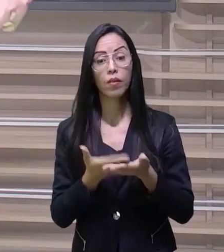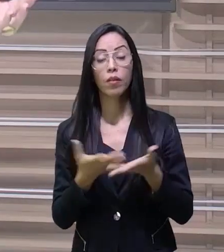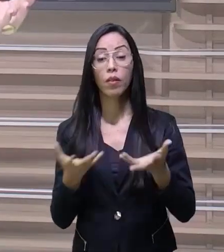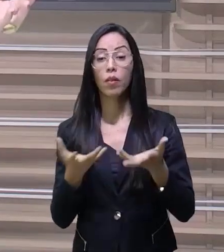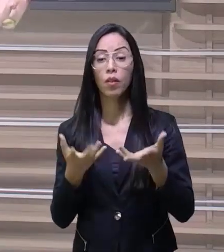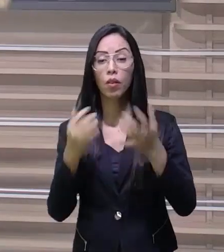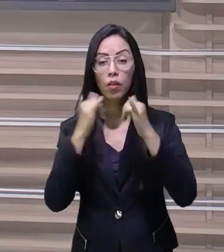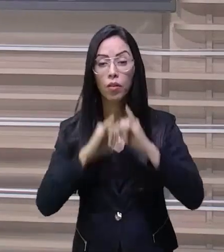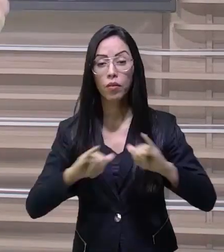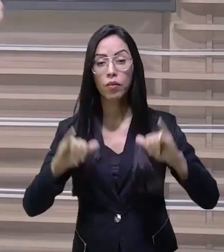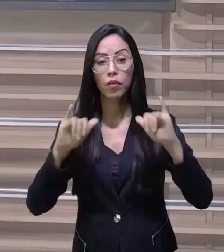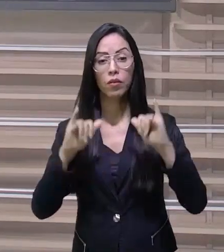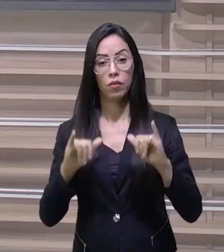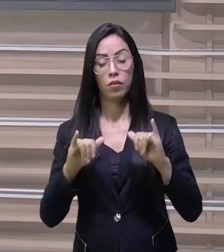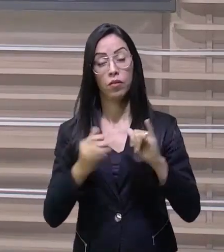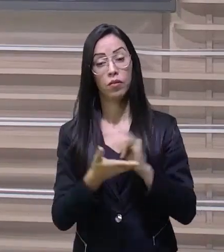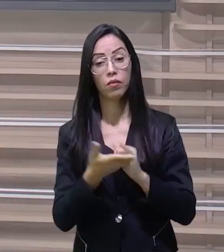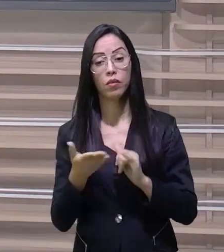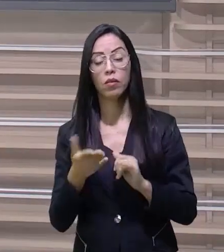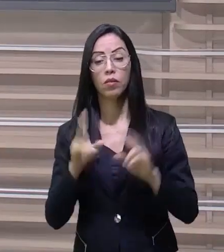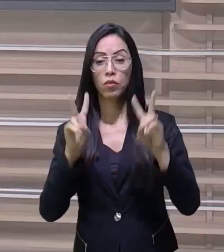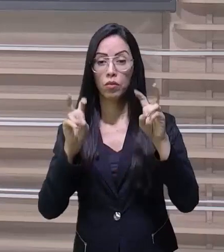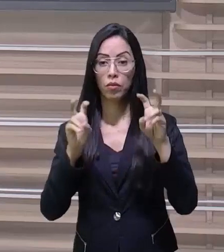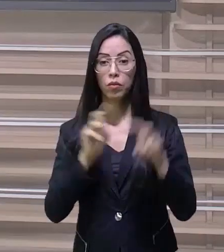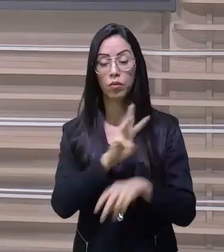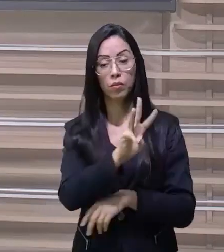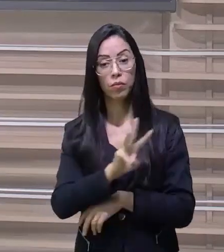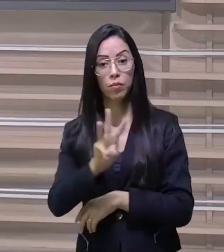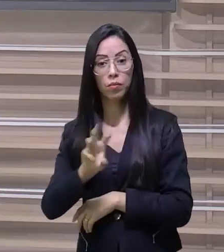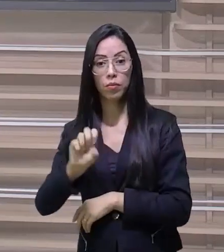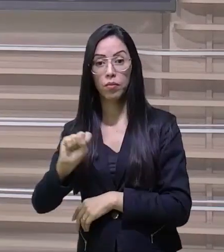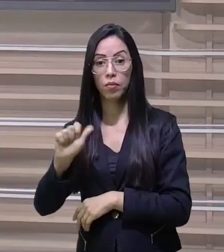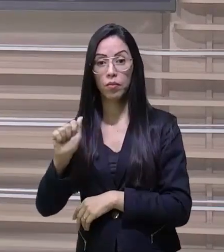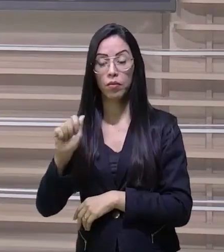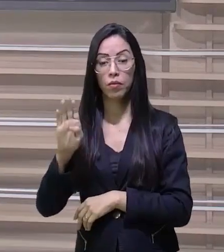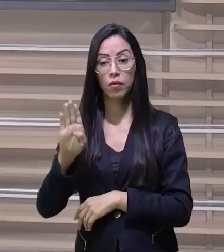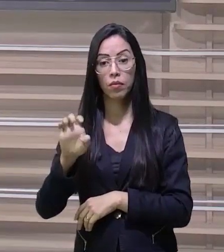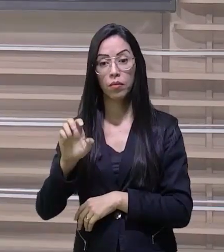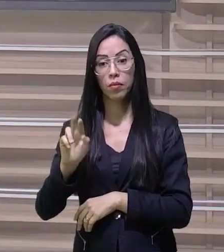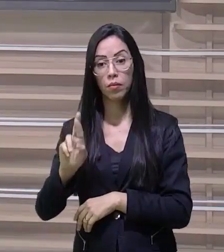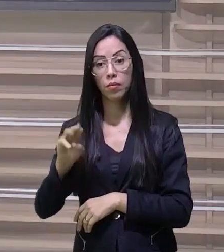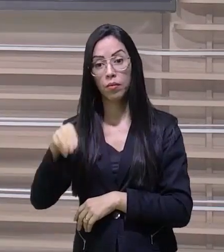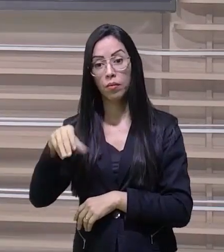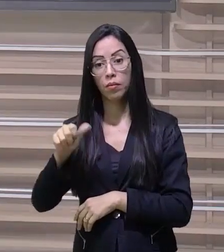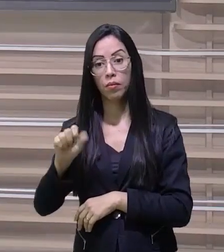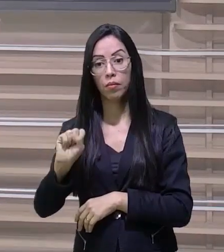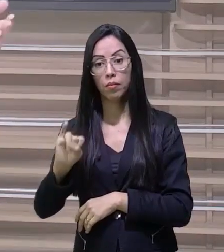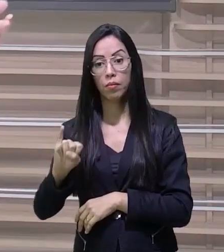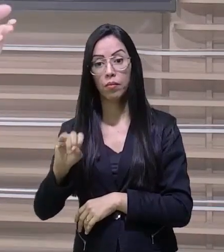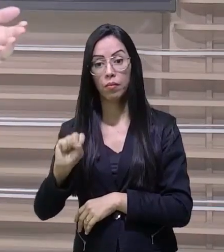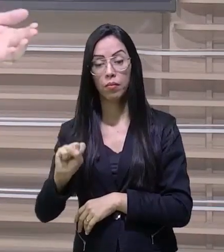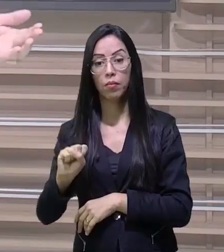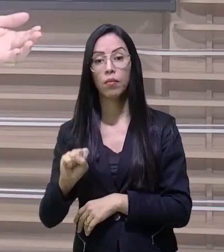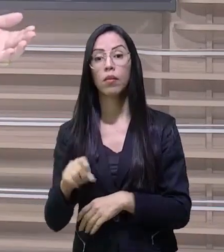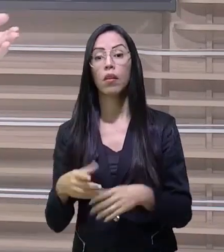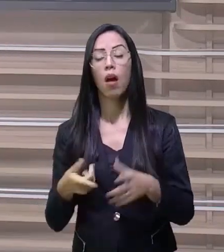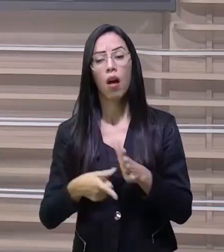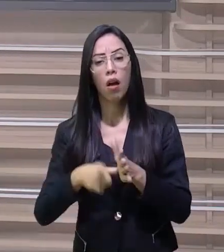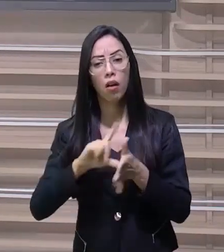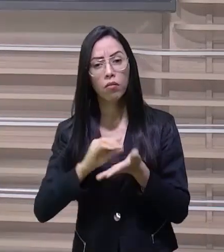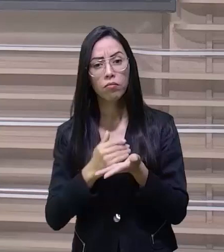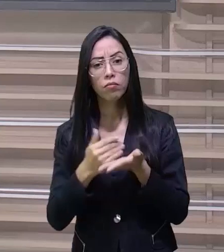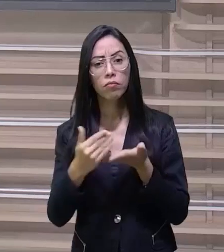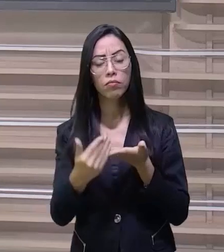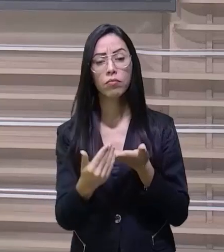falar para vocês um pouco sobre a plataforma Saber Mais. Antes de iniciarmos a aula,